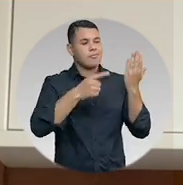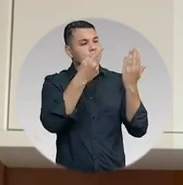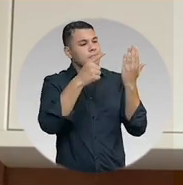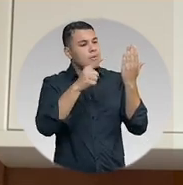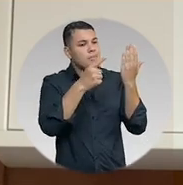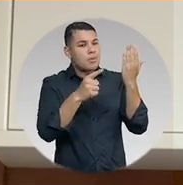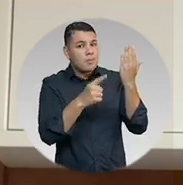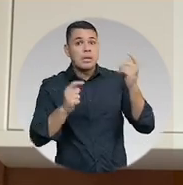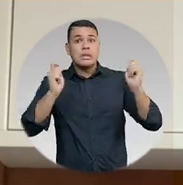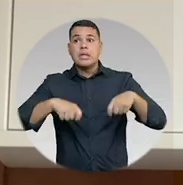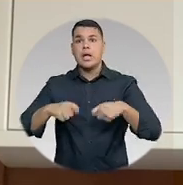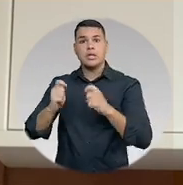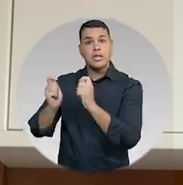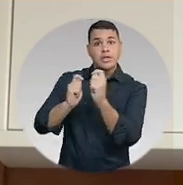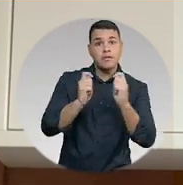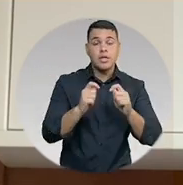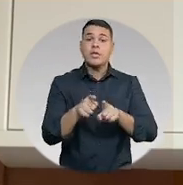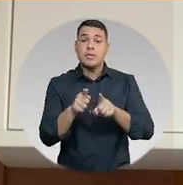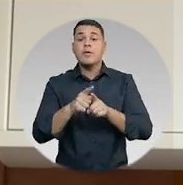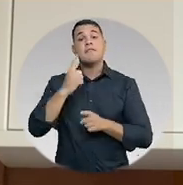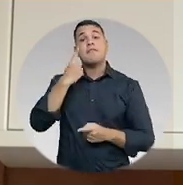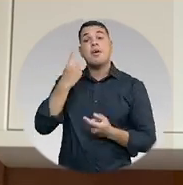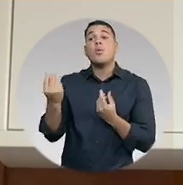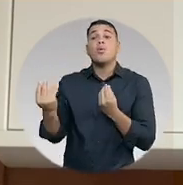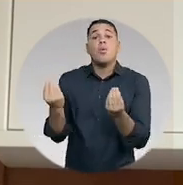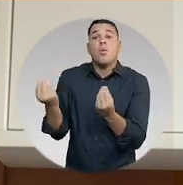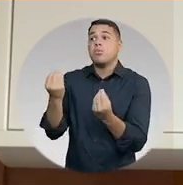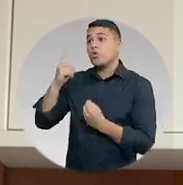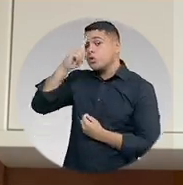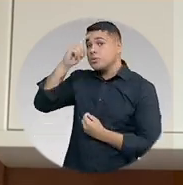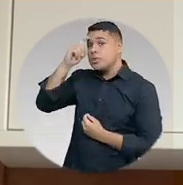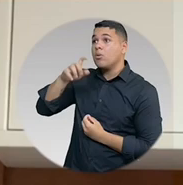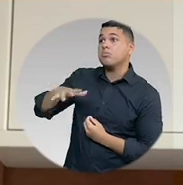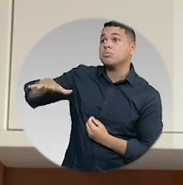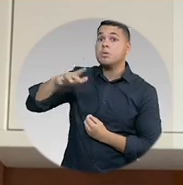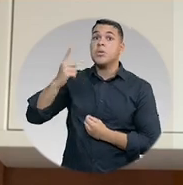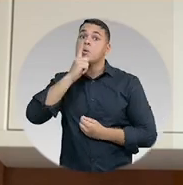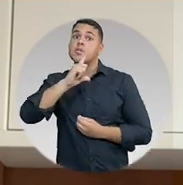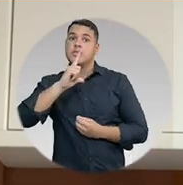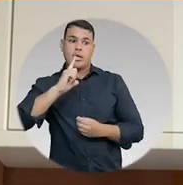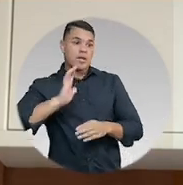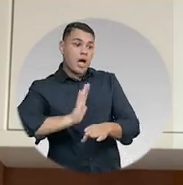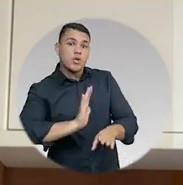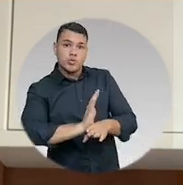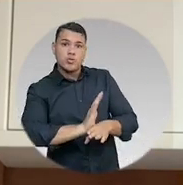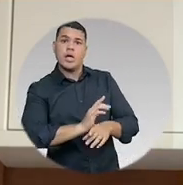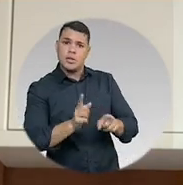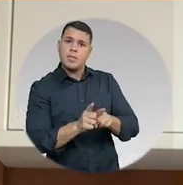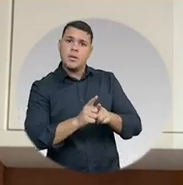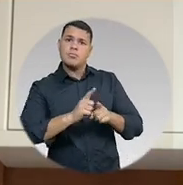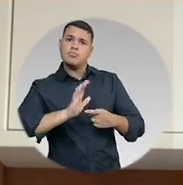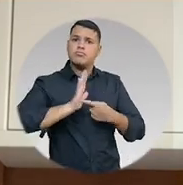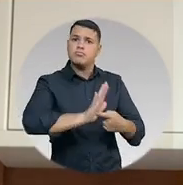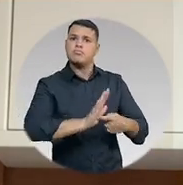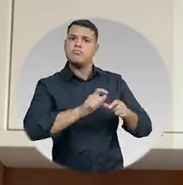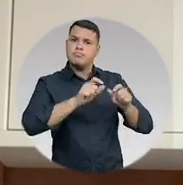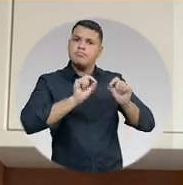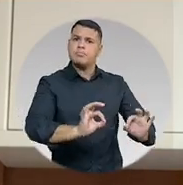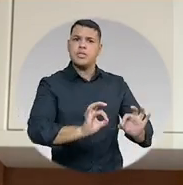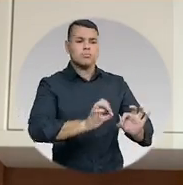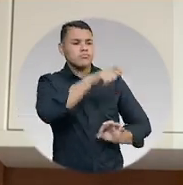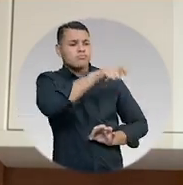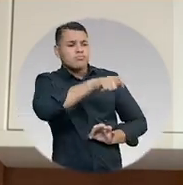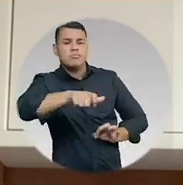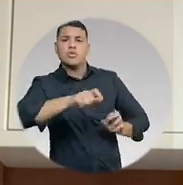as entidades que prestam serviço a essa população, para que a gente possa dar visibilidade a essas